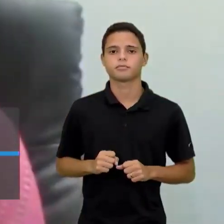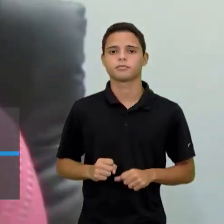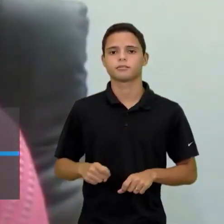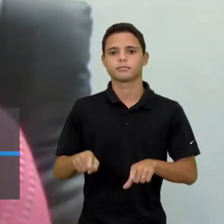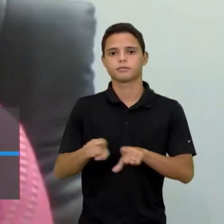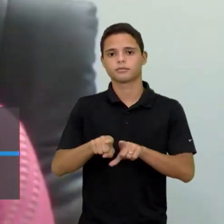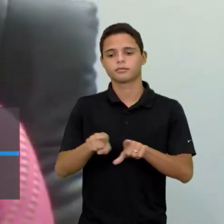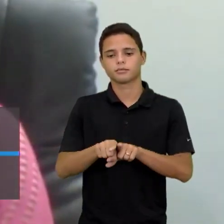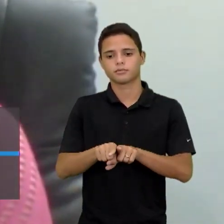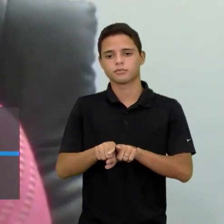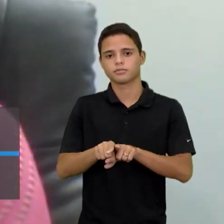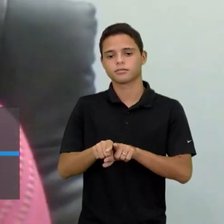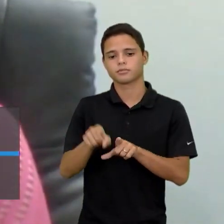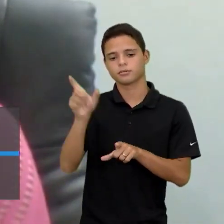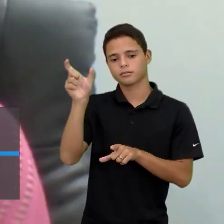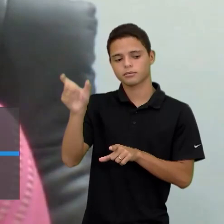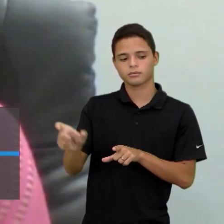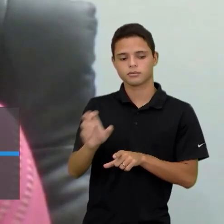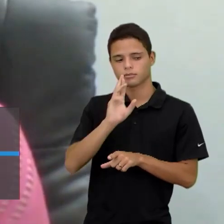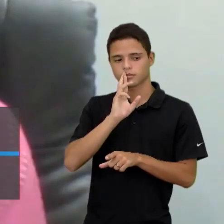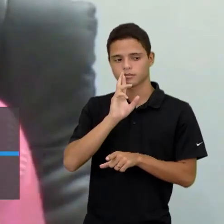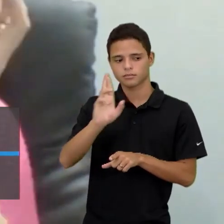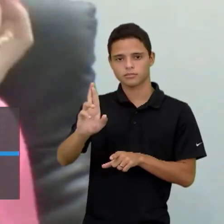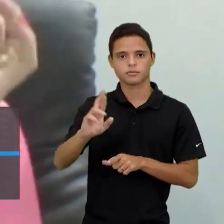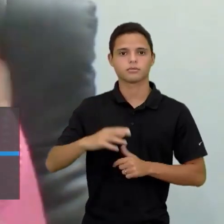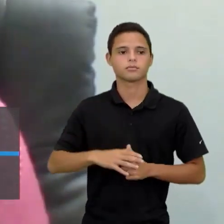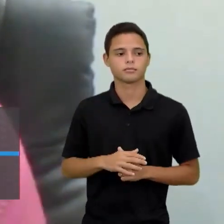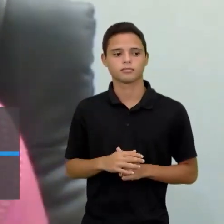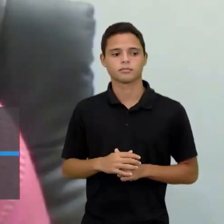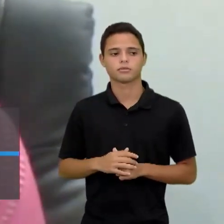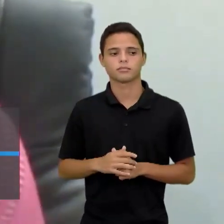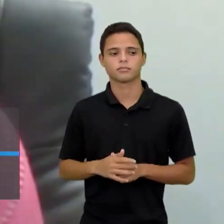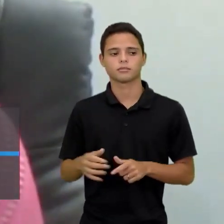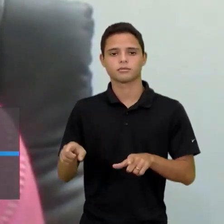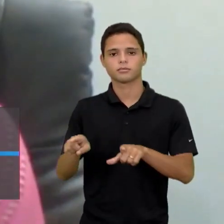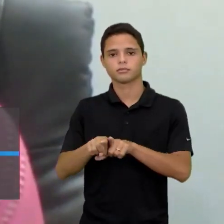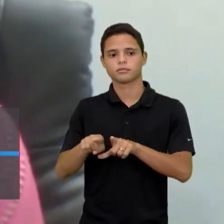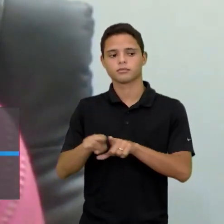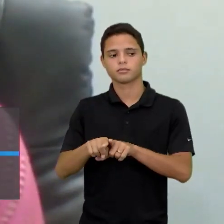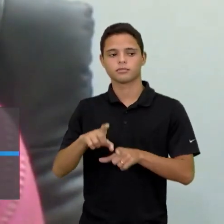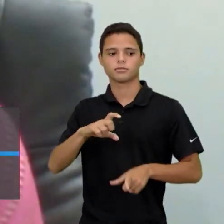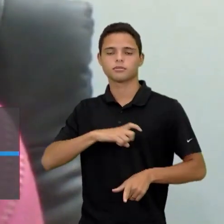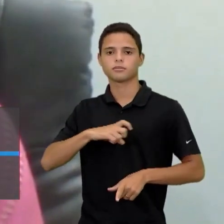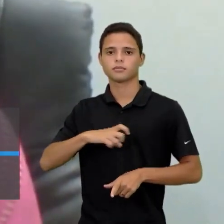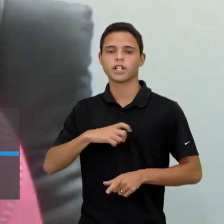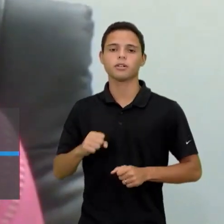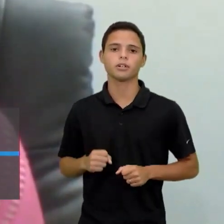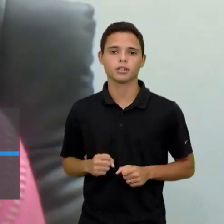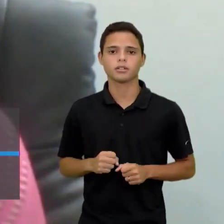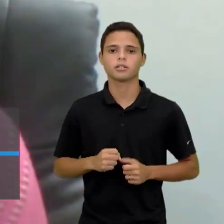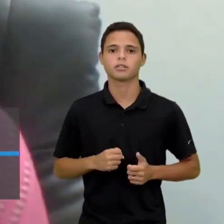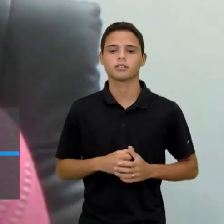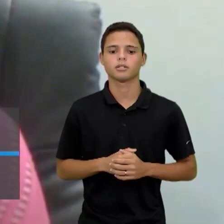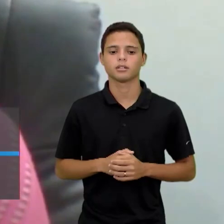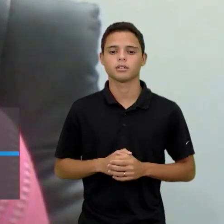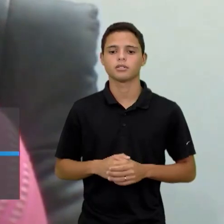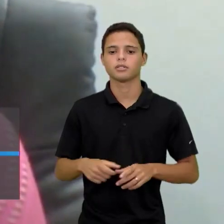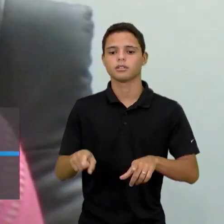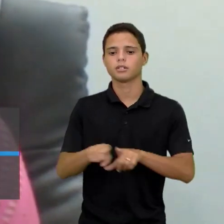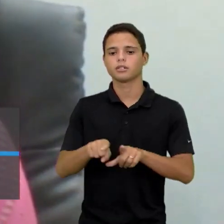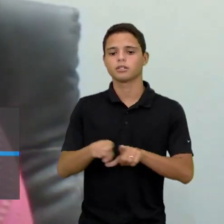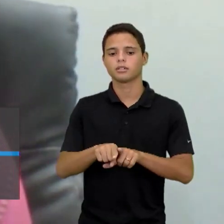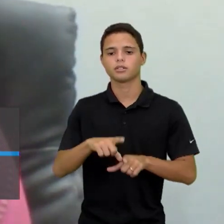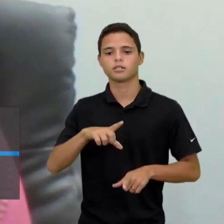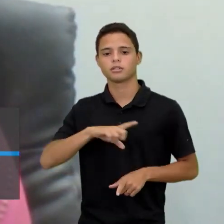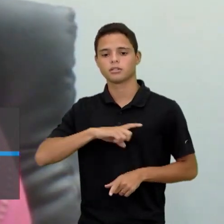e aí ele pode me dar a resposta olhando. Se ele mexer os olhinhos, ele pode olhar para aquela sílaba que eu